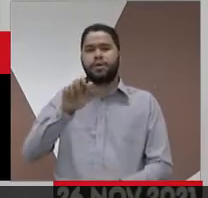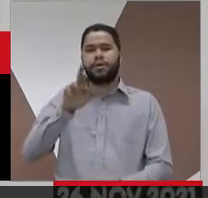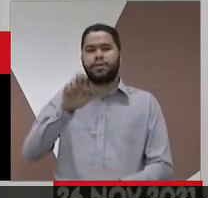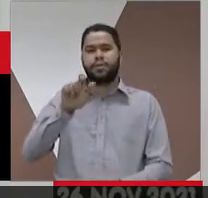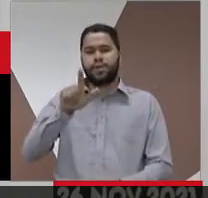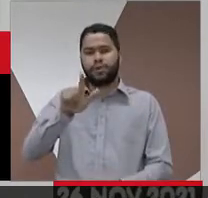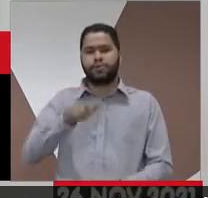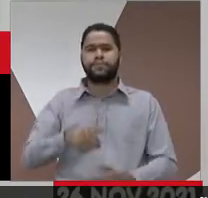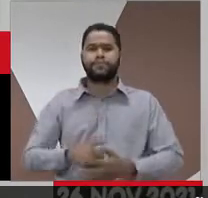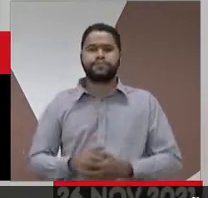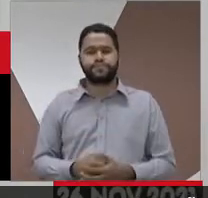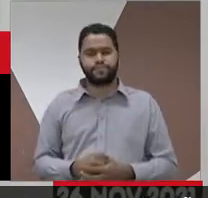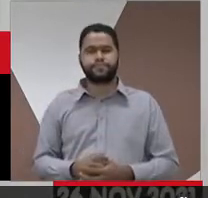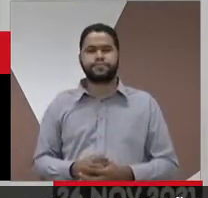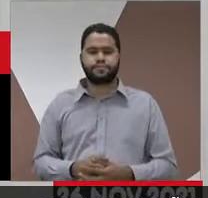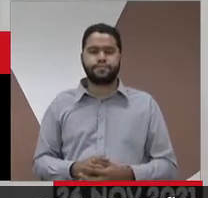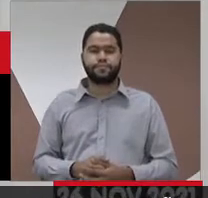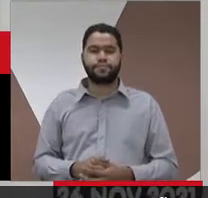Fajardo.